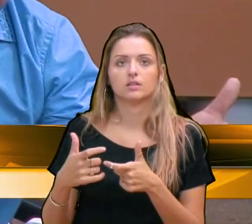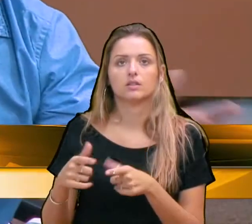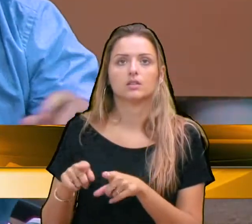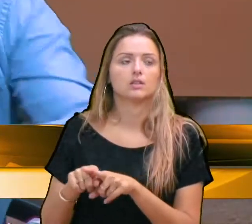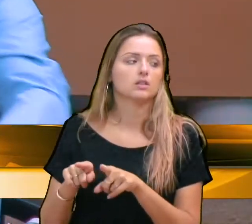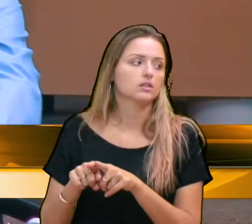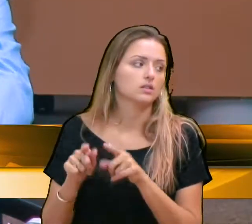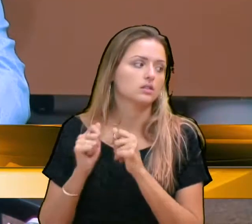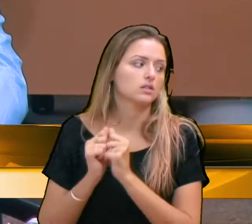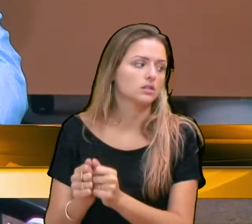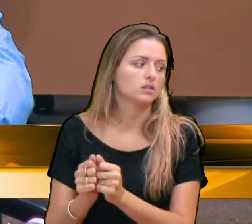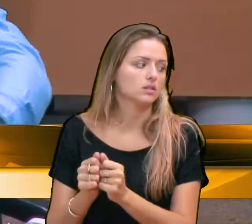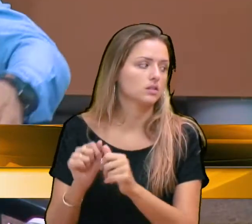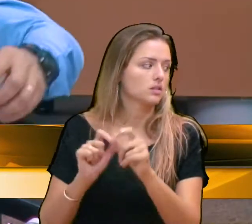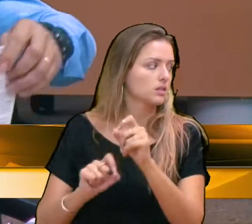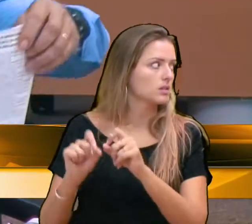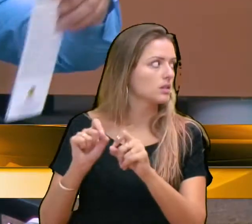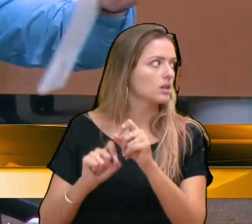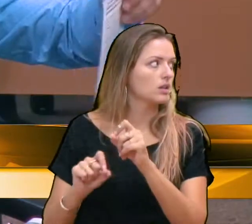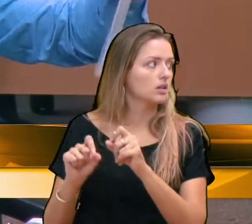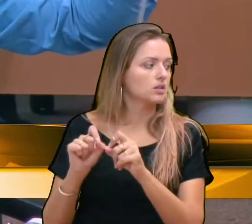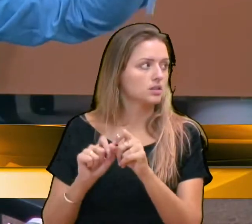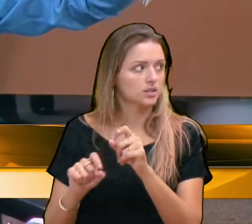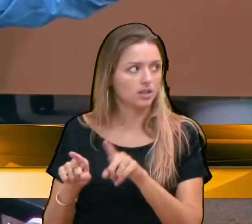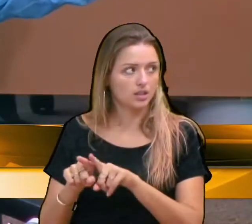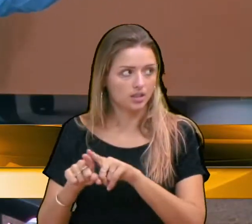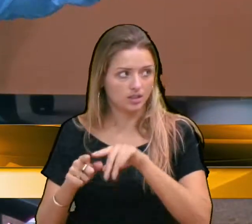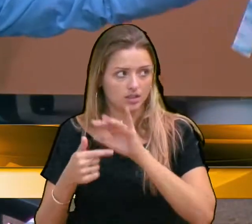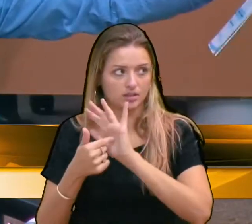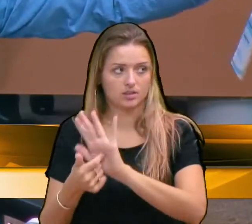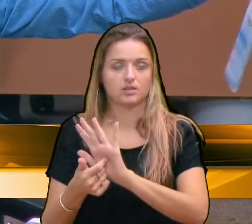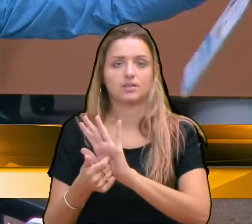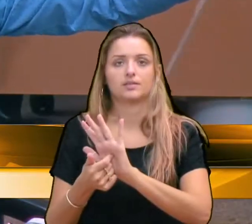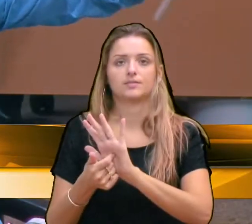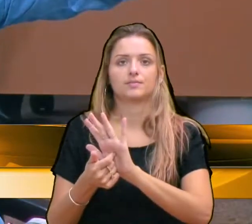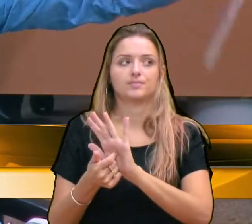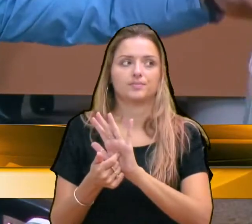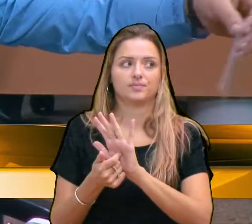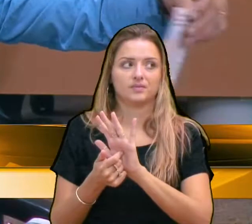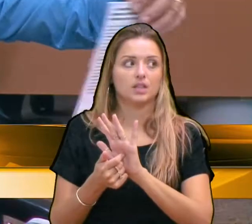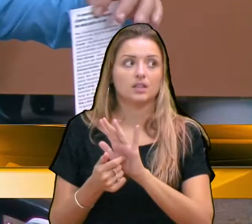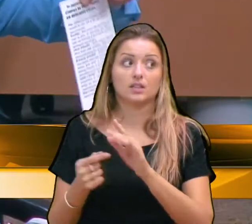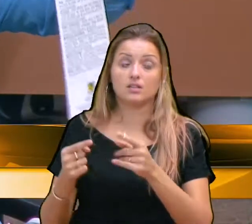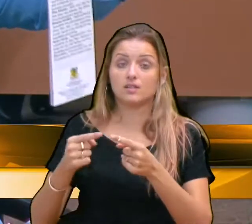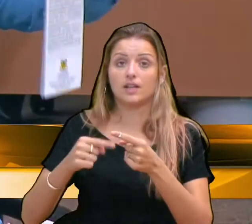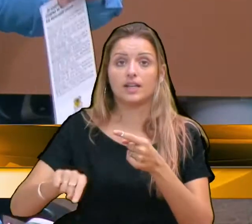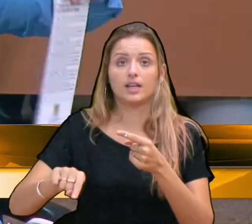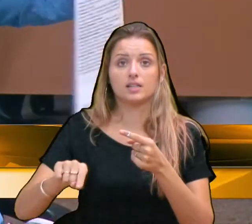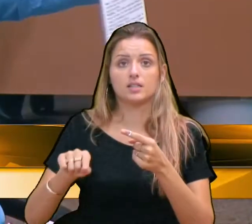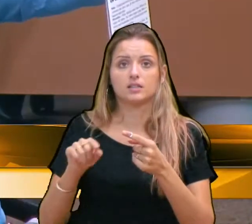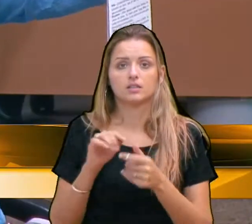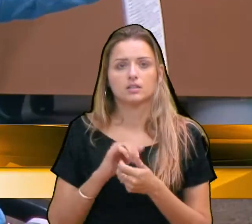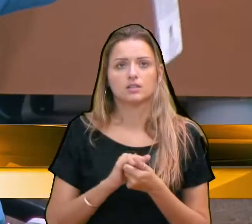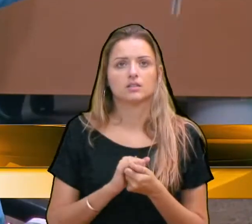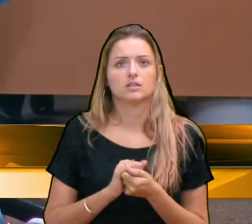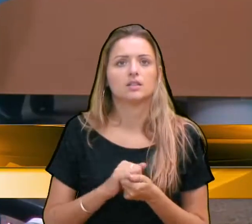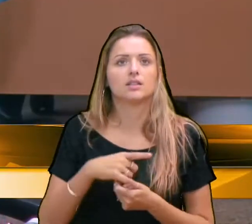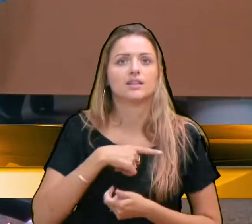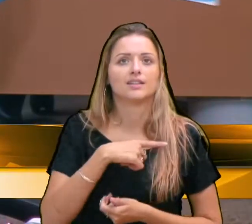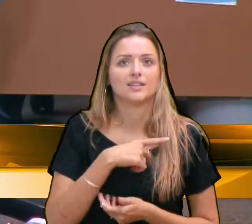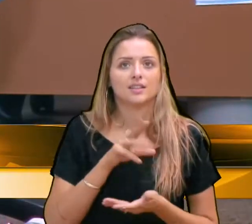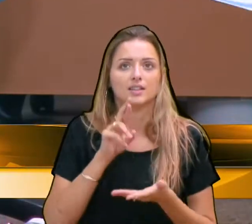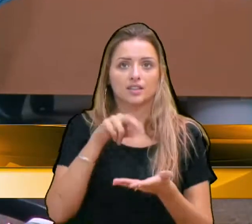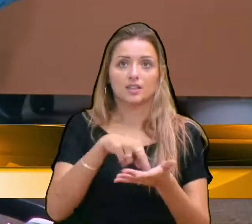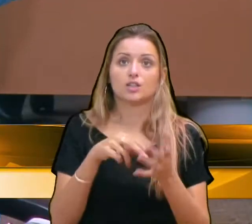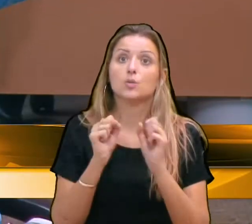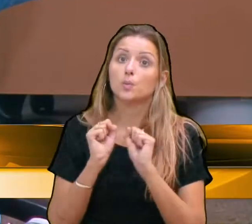Talvez tenha isso, se tivesse isso, se não levo isso como objetivo de realmente ali tem a verdade,